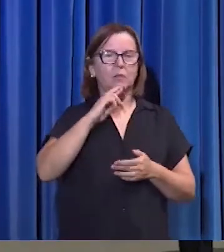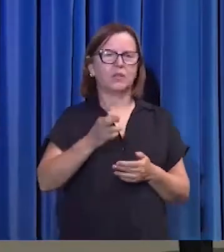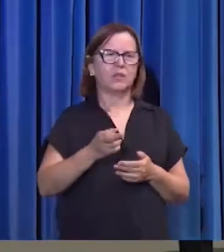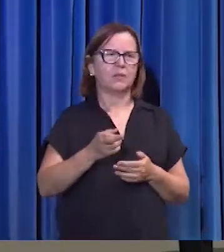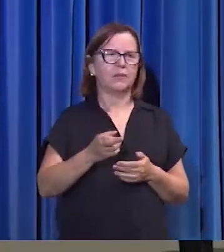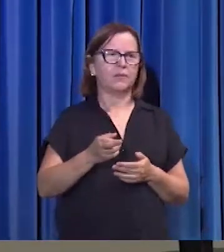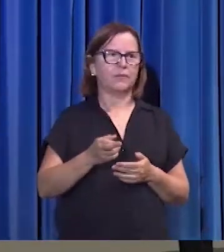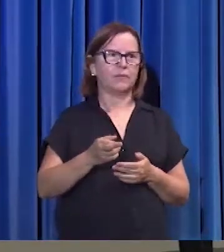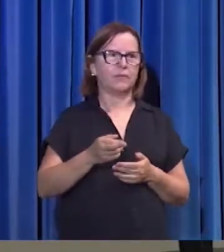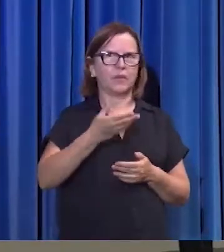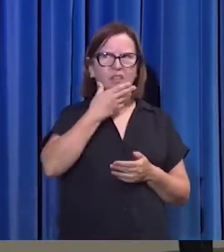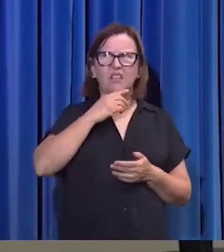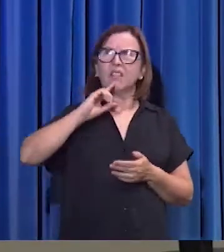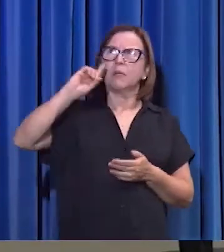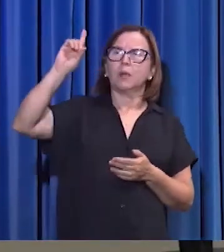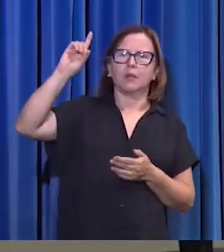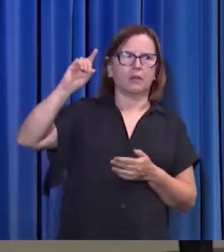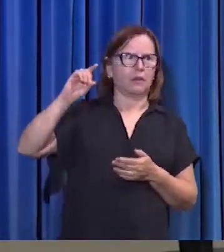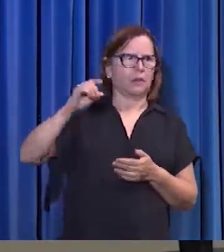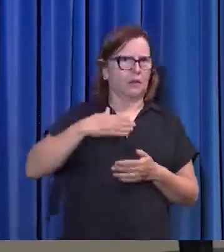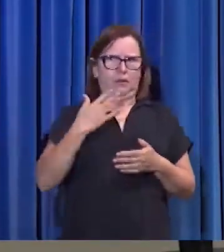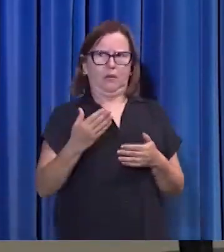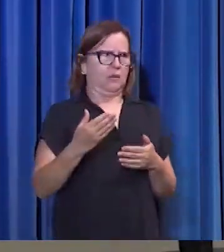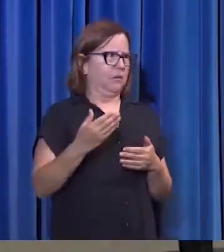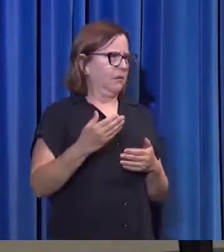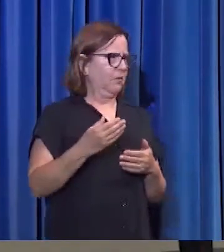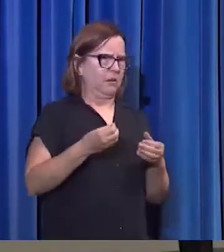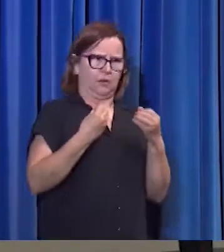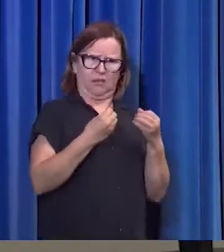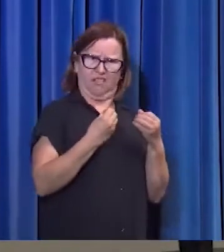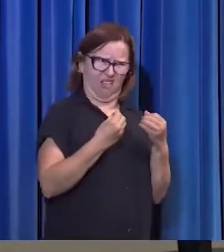Ele tomou um susto. Como assim?